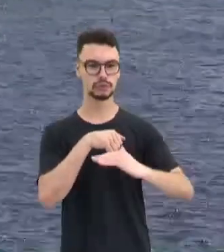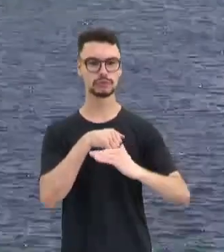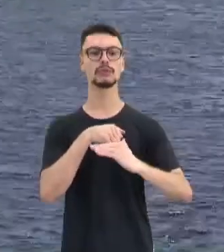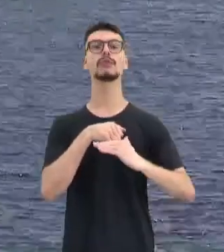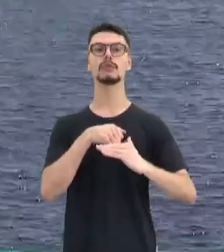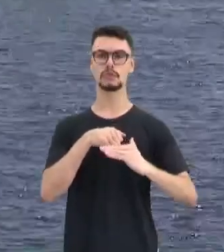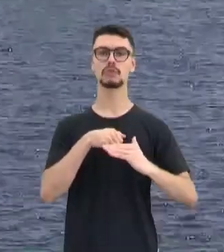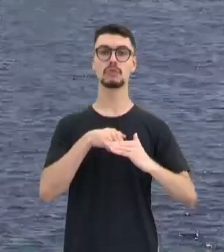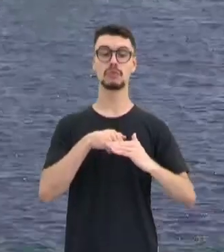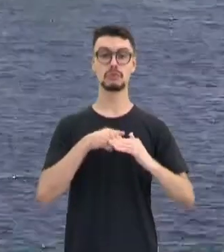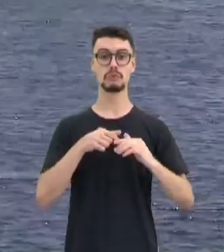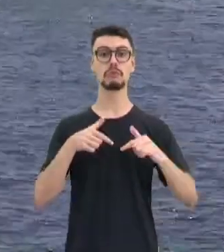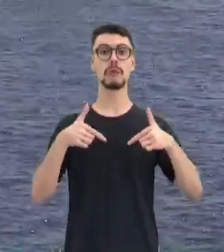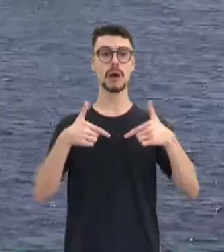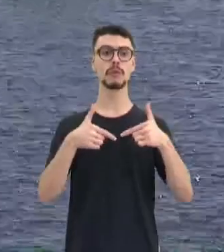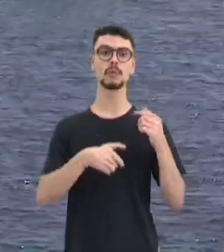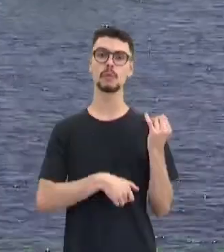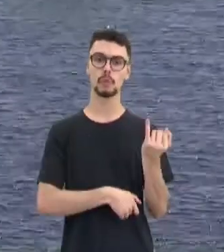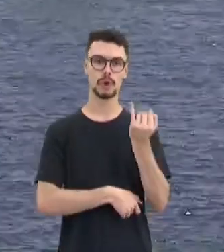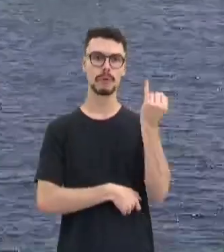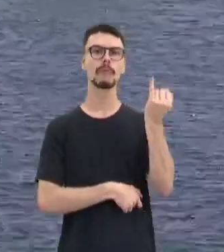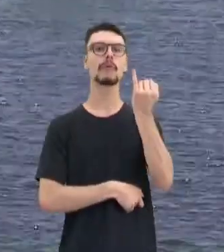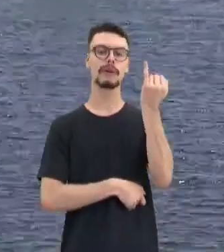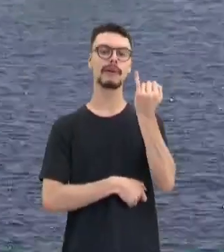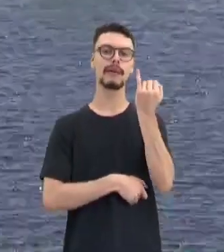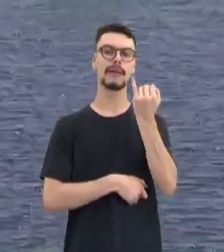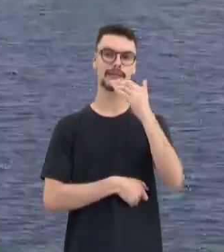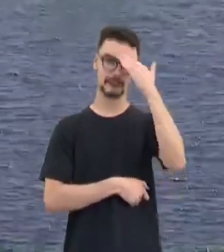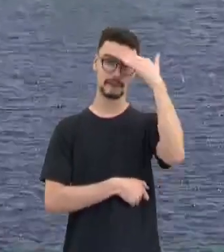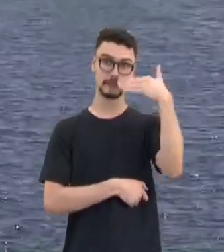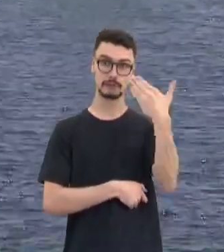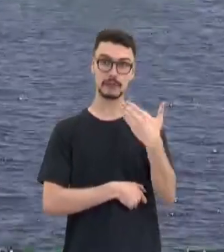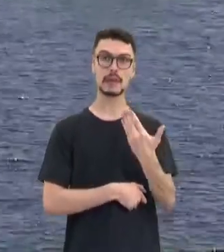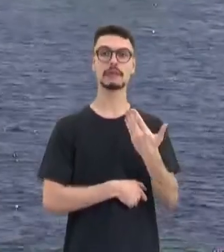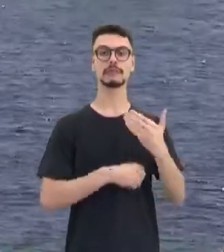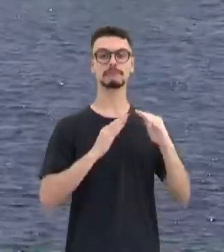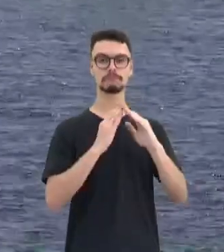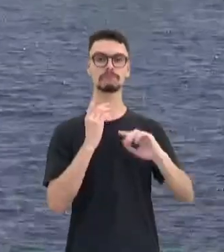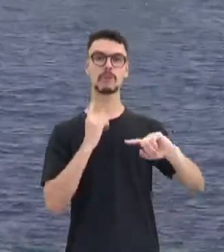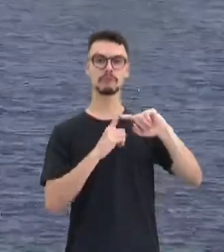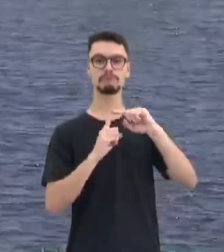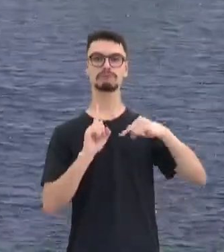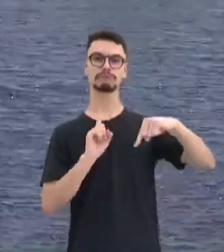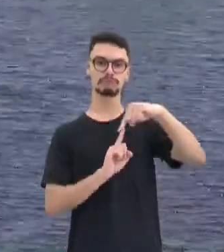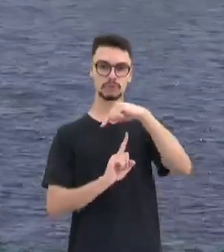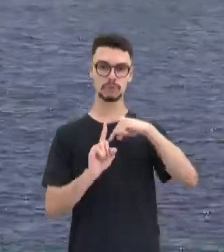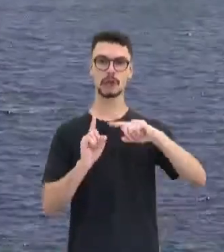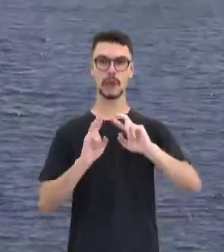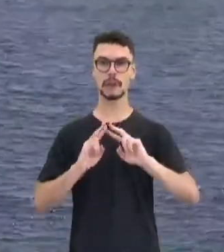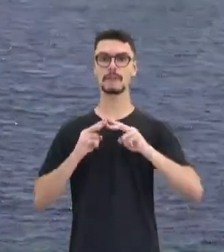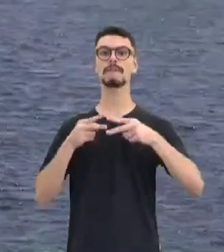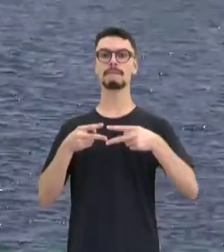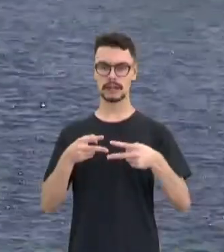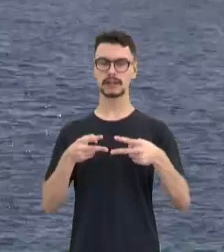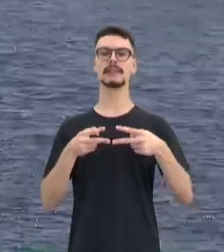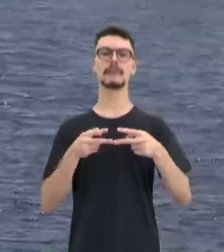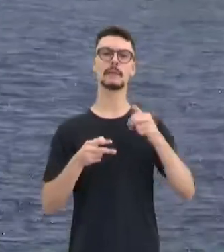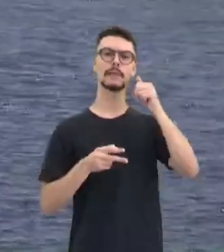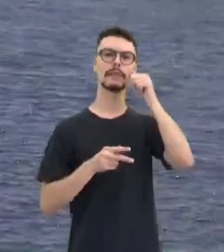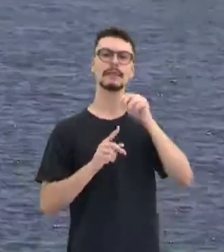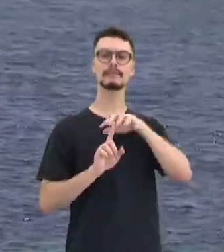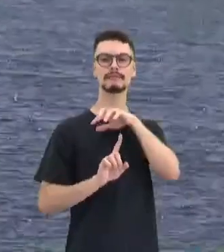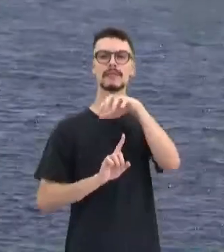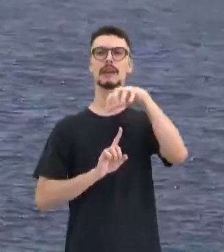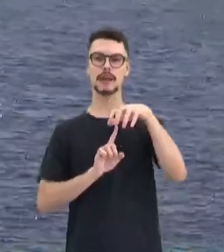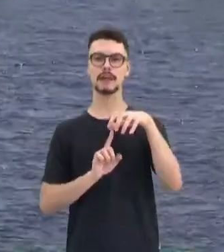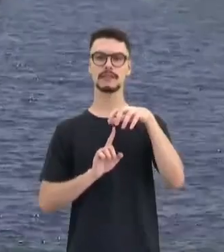muito importante da festa de Nossa Senhora dos Navegantes, a festa de número 56 da Rainha do Mar, então, de Nossa Senhora